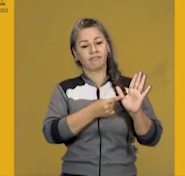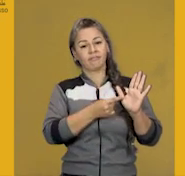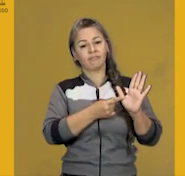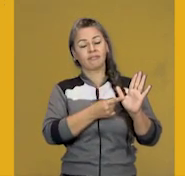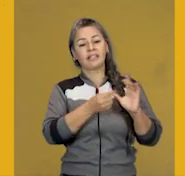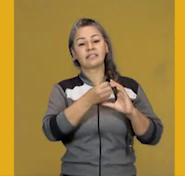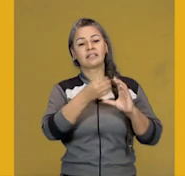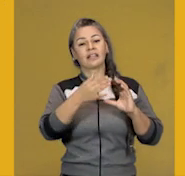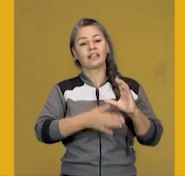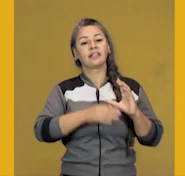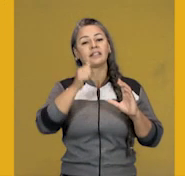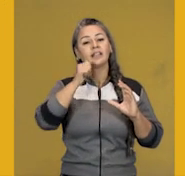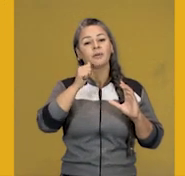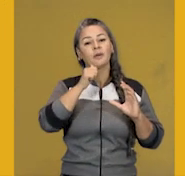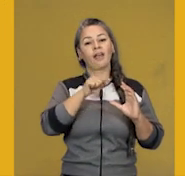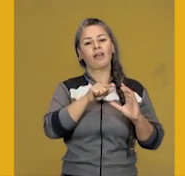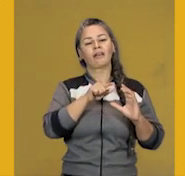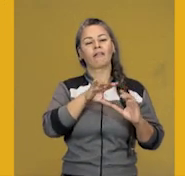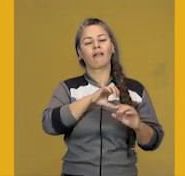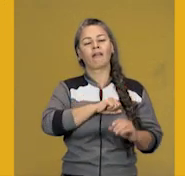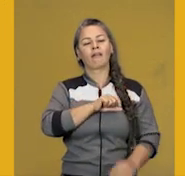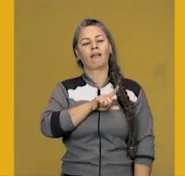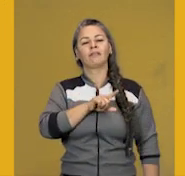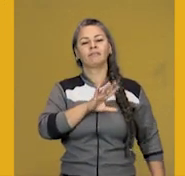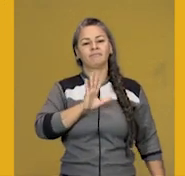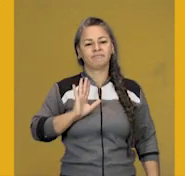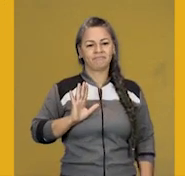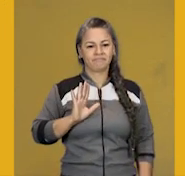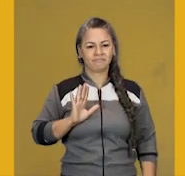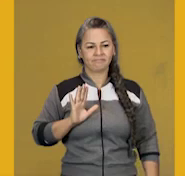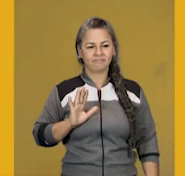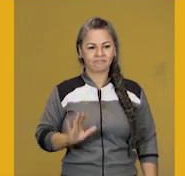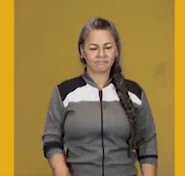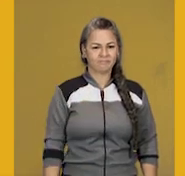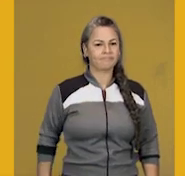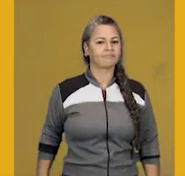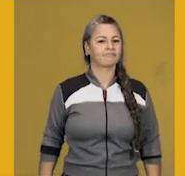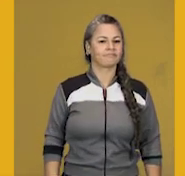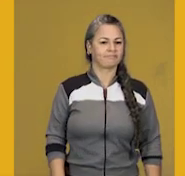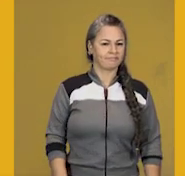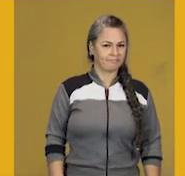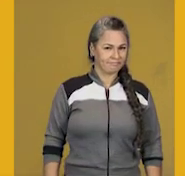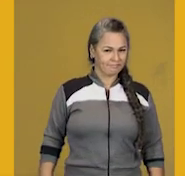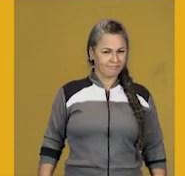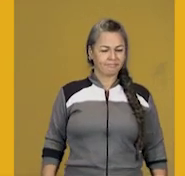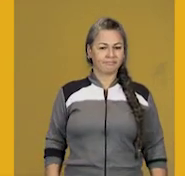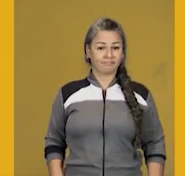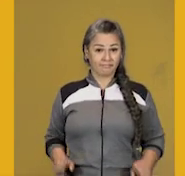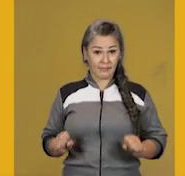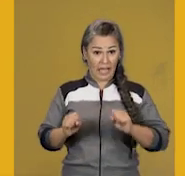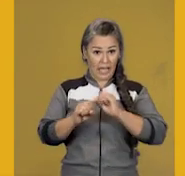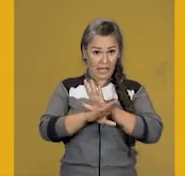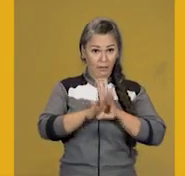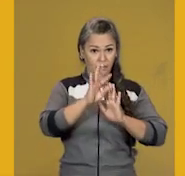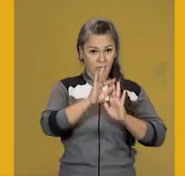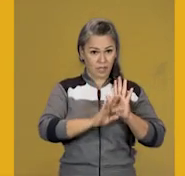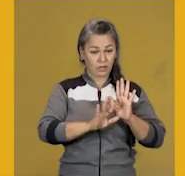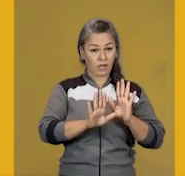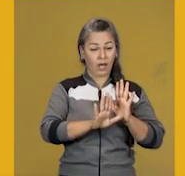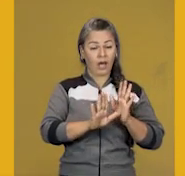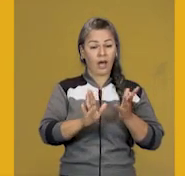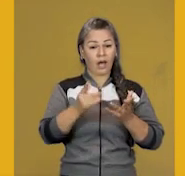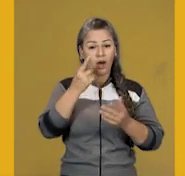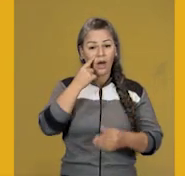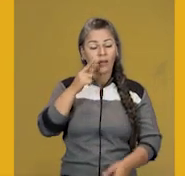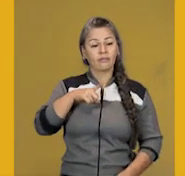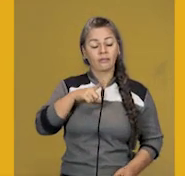dela. Bem, gente, e aí para trazer mais expressividade, nós vamos ver que na letra